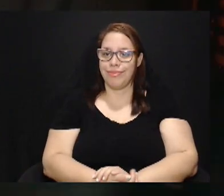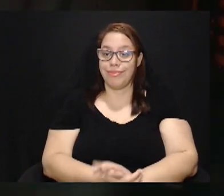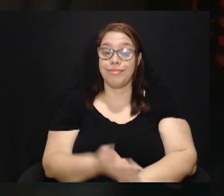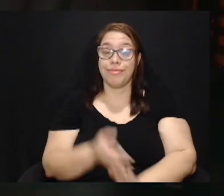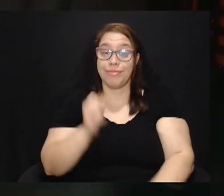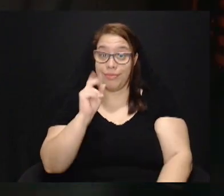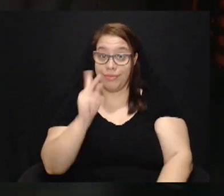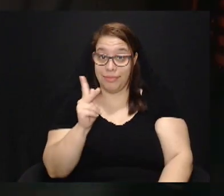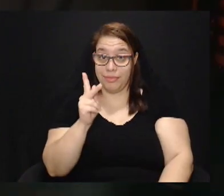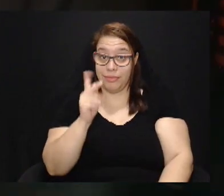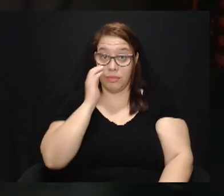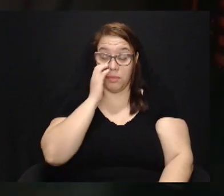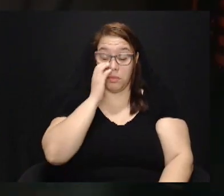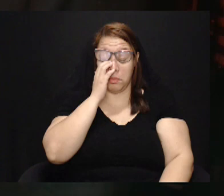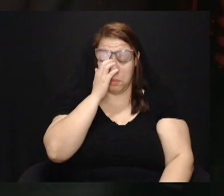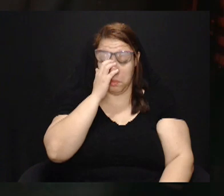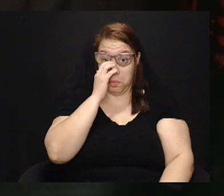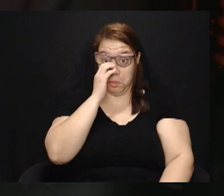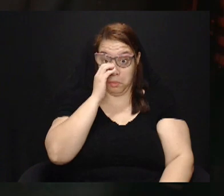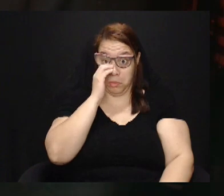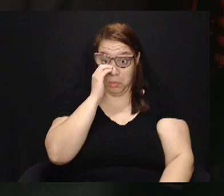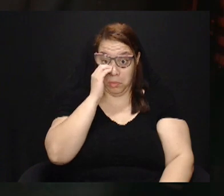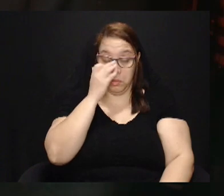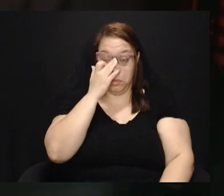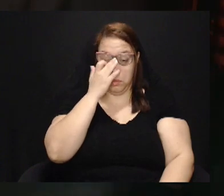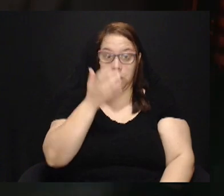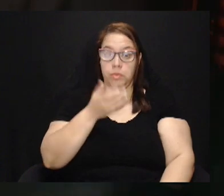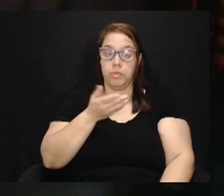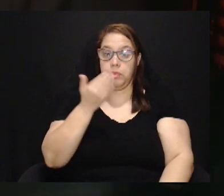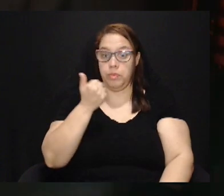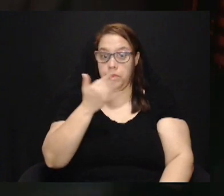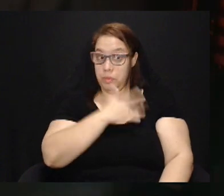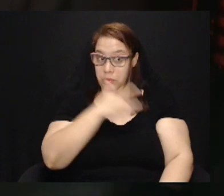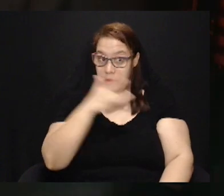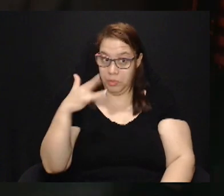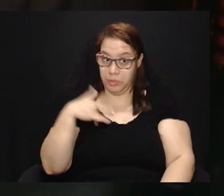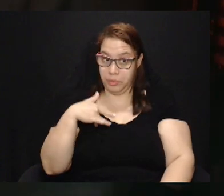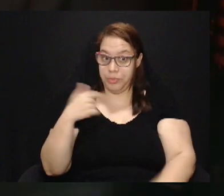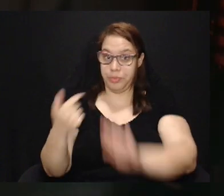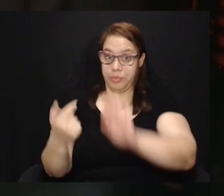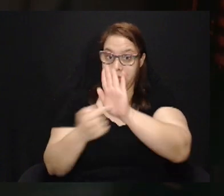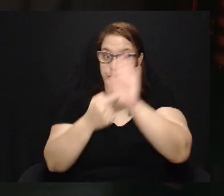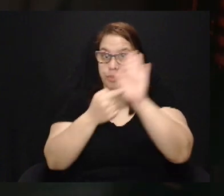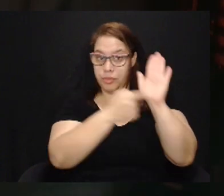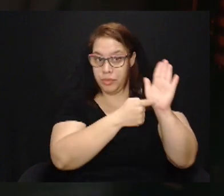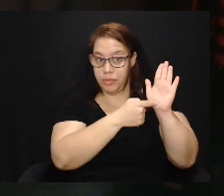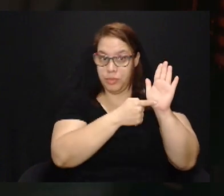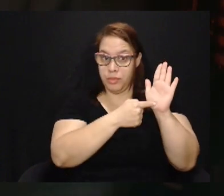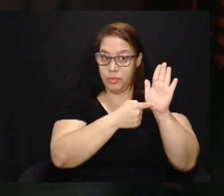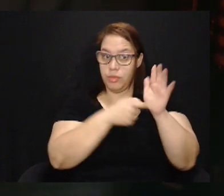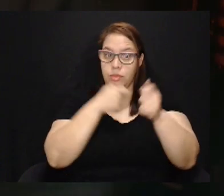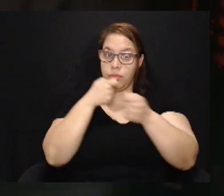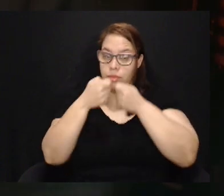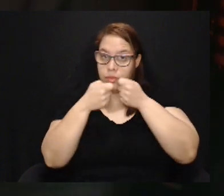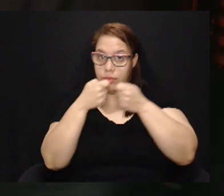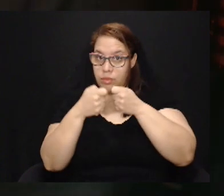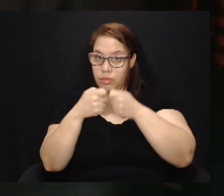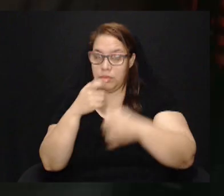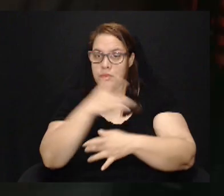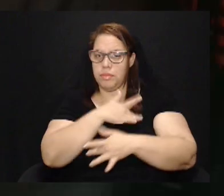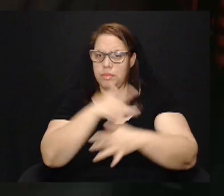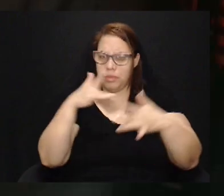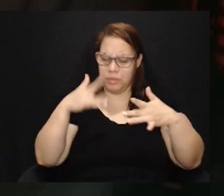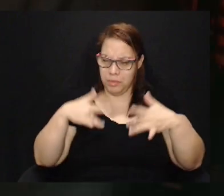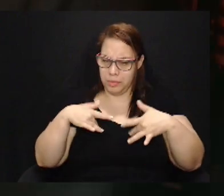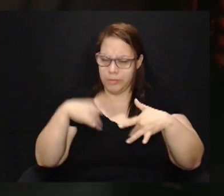vamos falar sobre alimentação saudável e vamos apresentar os nossos convidados. Olha, gente, manter a saúde em dia é o